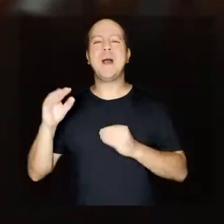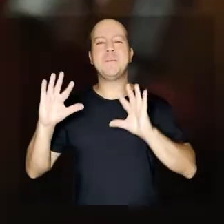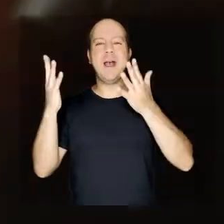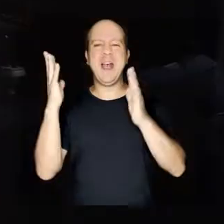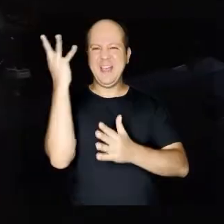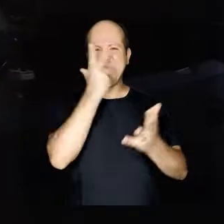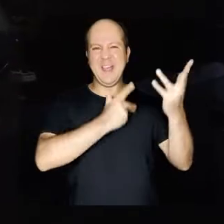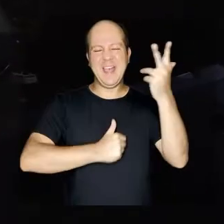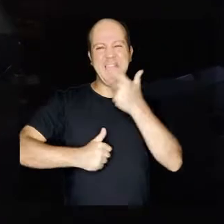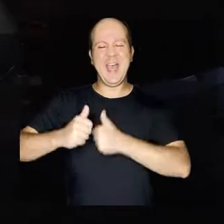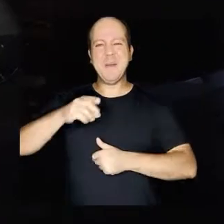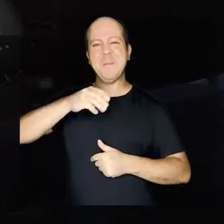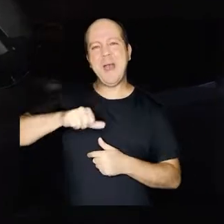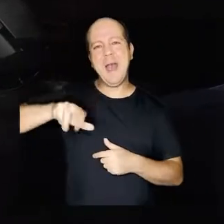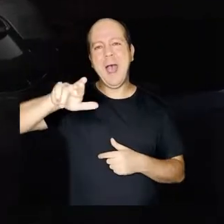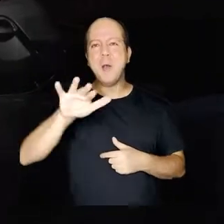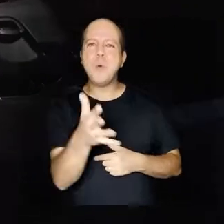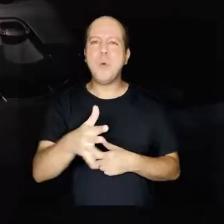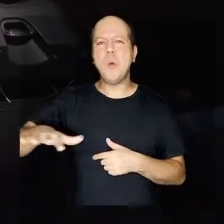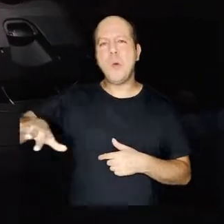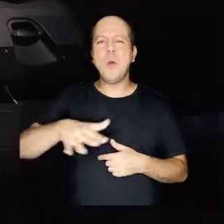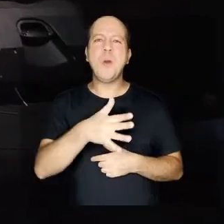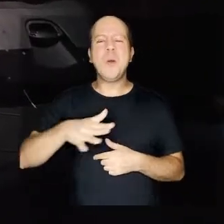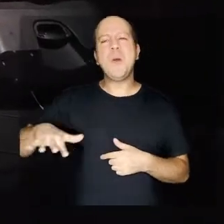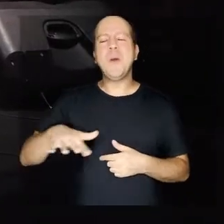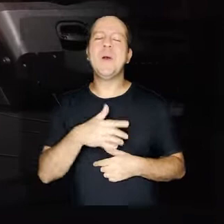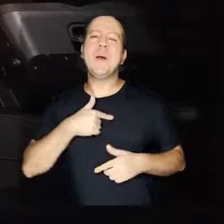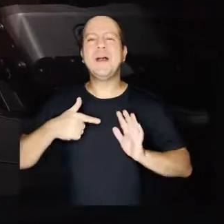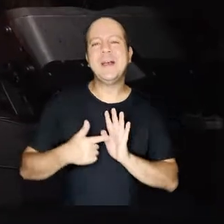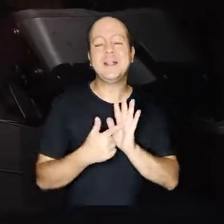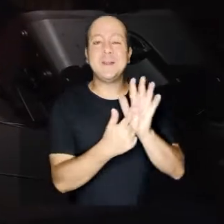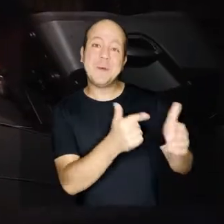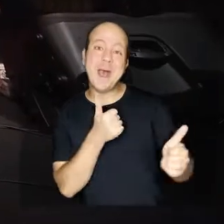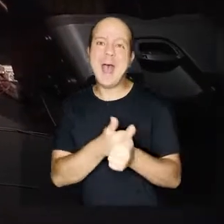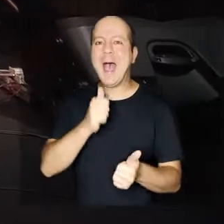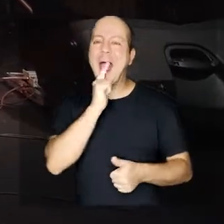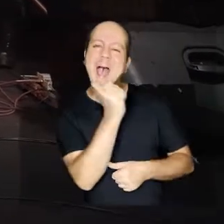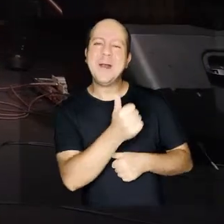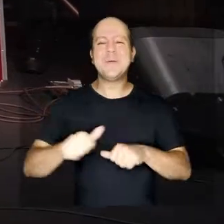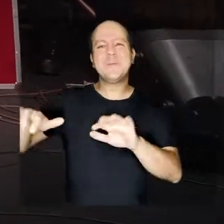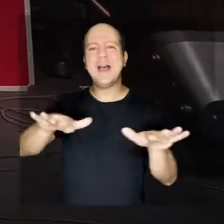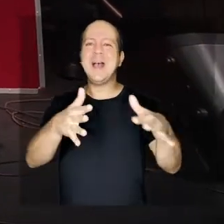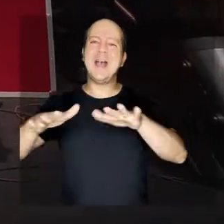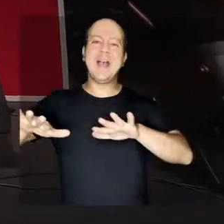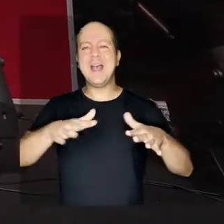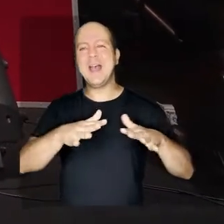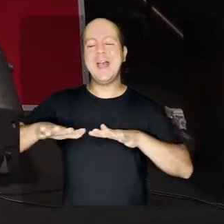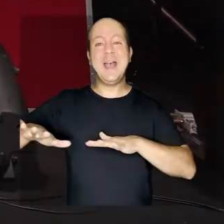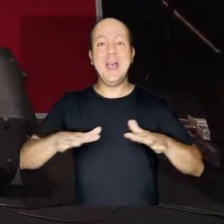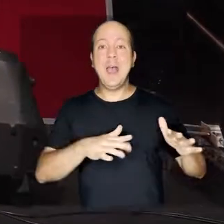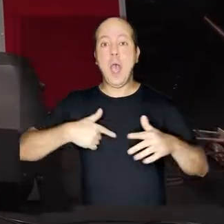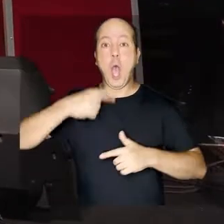na altura do pescoço usa colar de pérolas blusa preta e saia cinza toca um chocalho Garnizé baixo branco